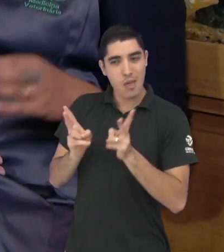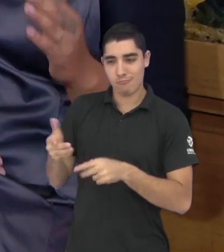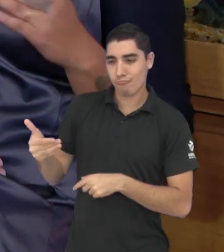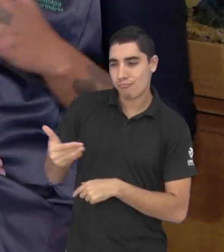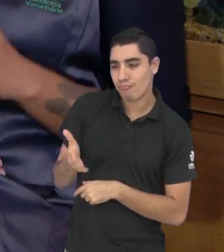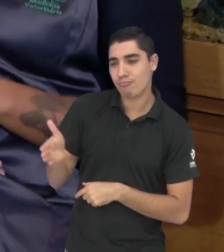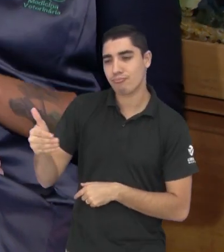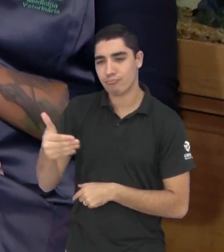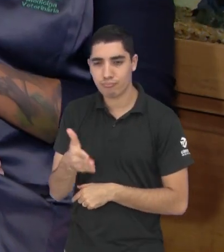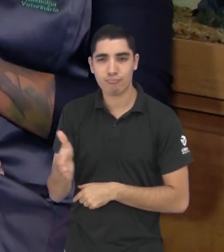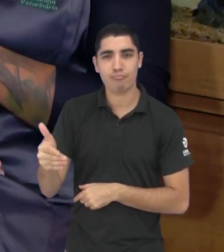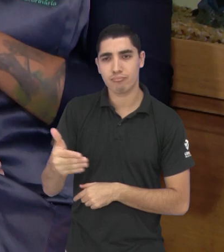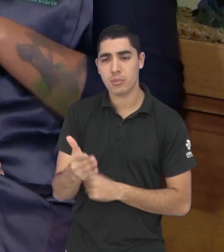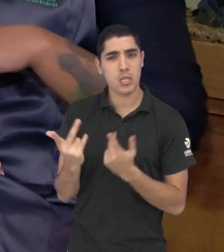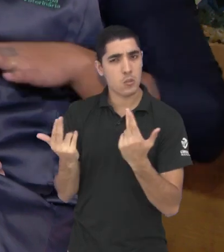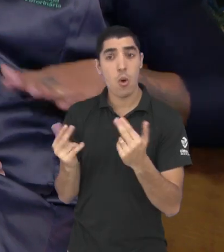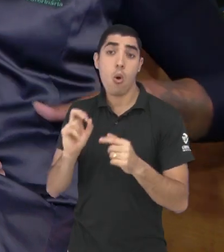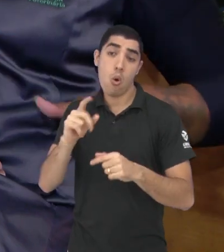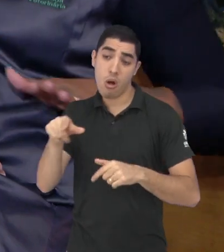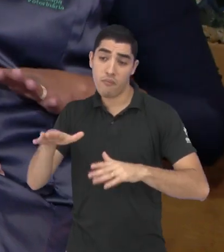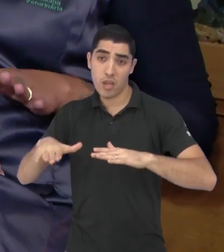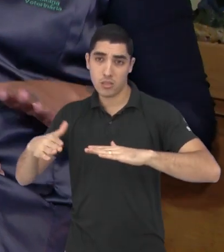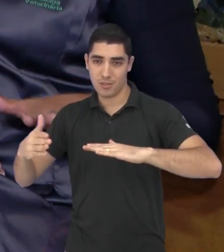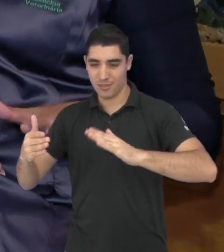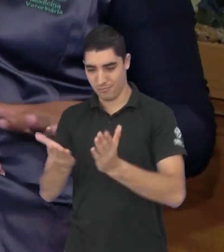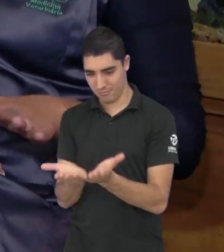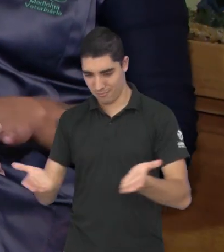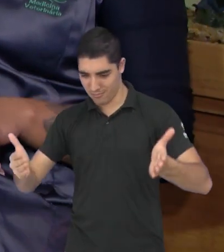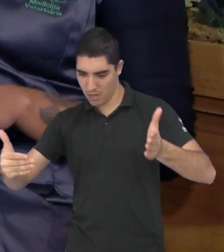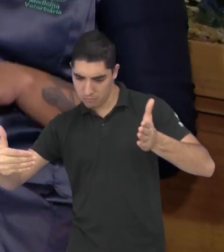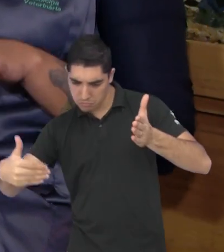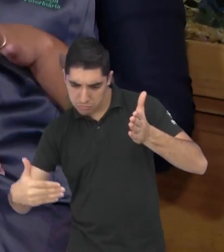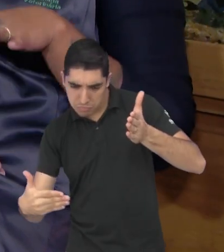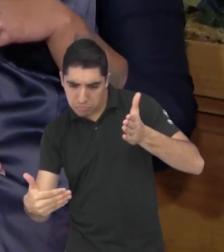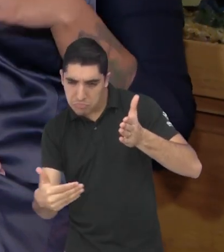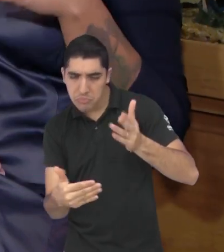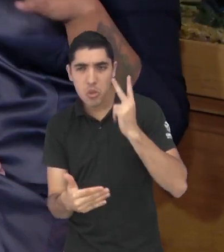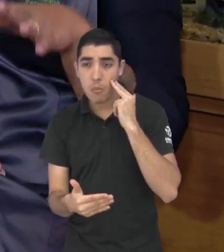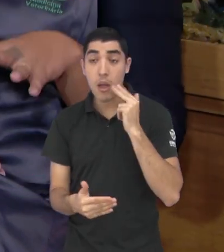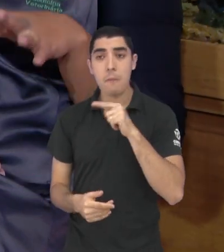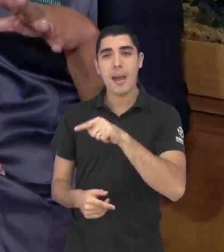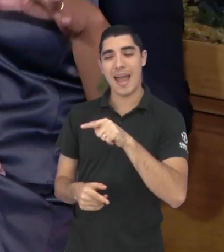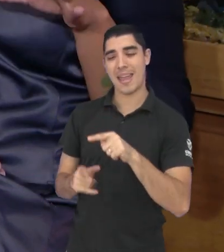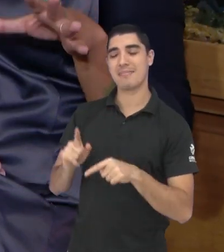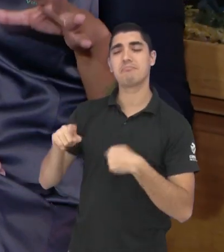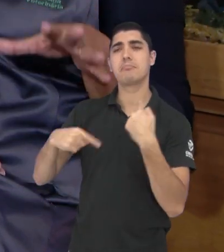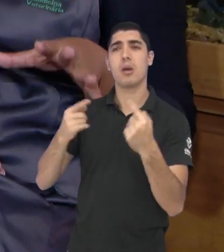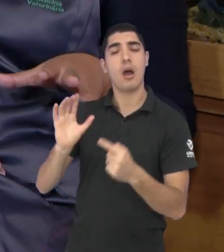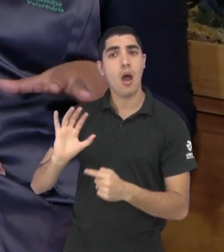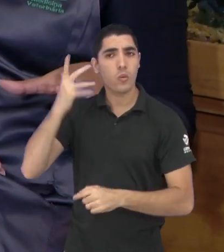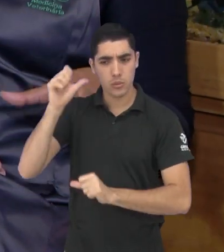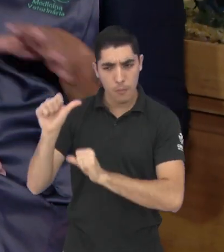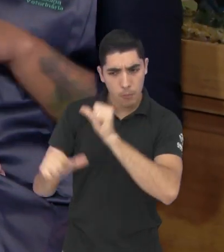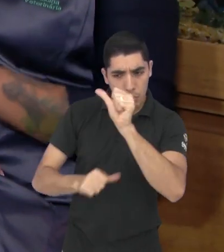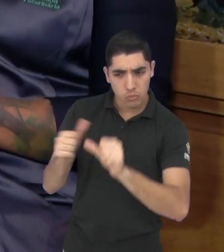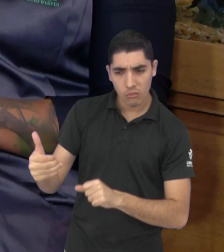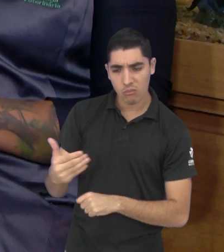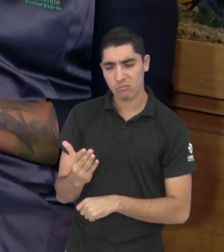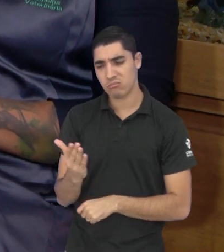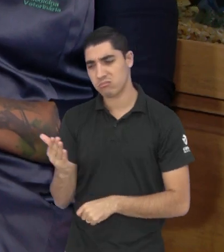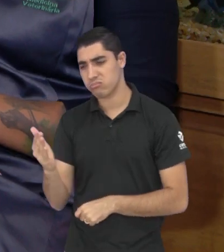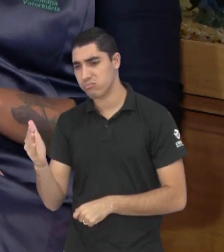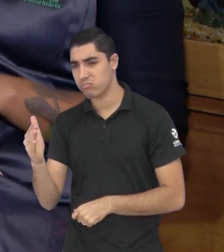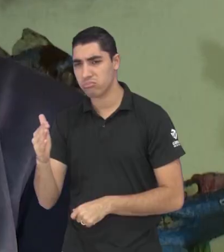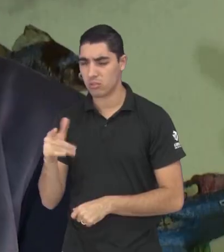você está acostumado dele nadando, ou ele fica embaixo do aquário, se ele muda aquele comportamento cotidiano, já